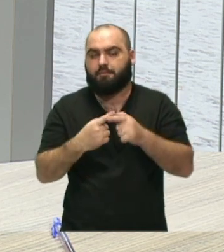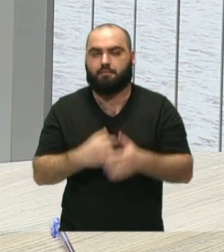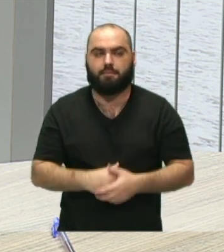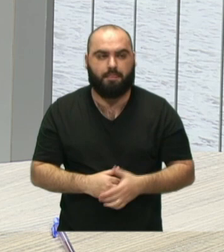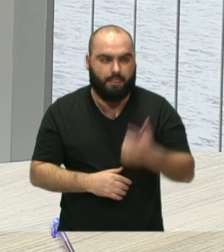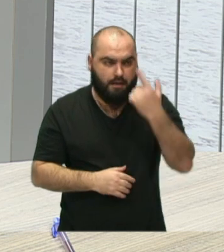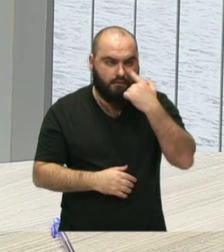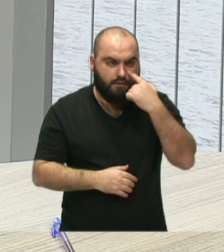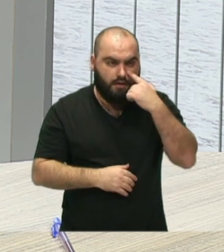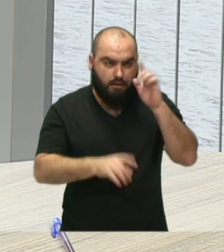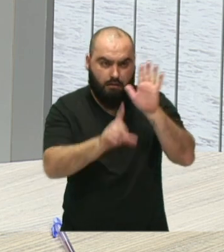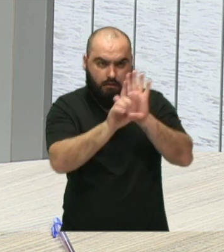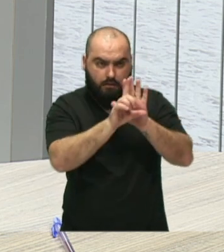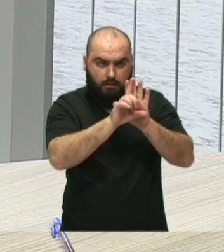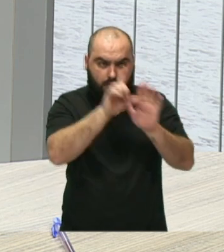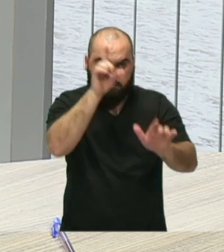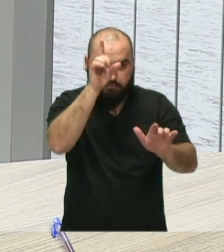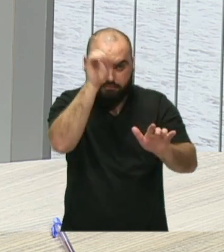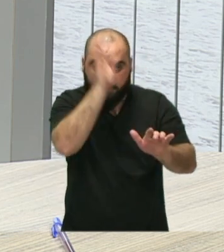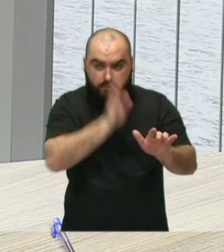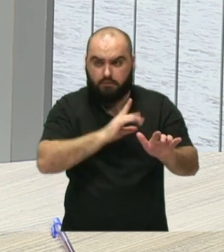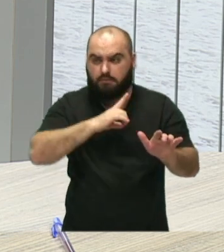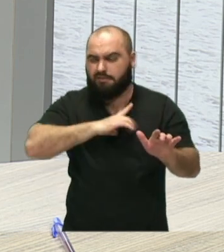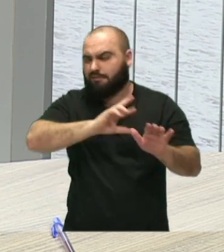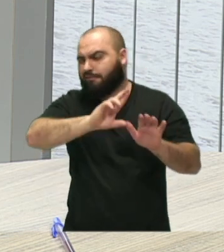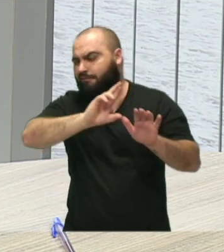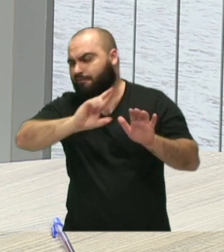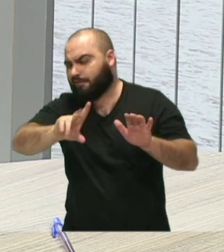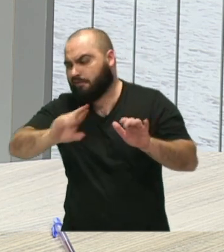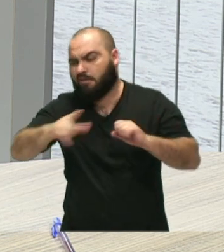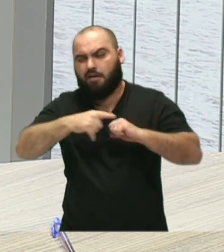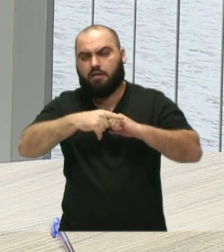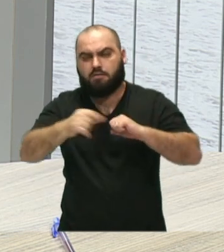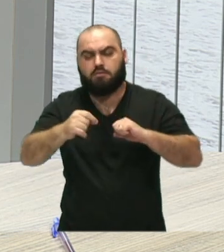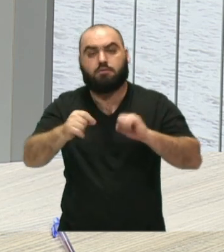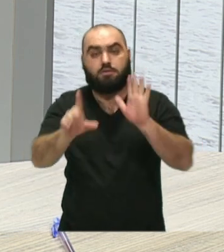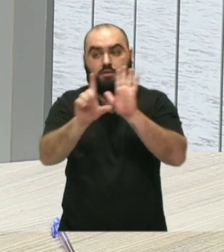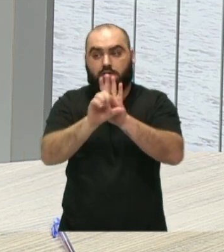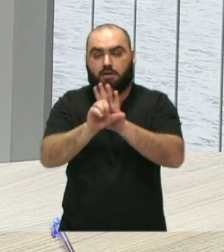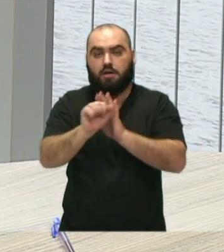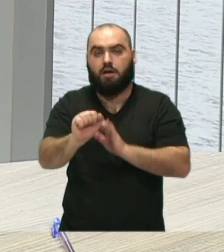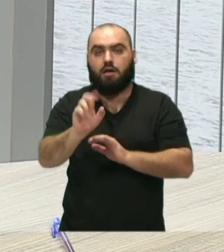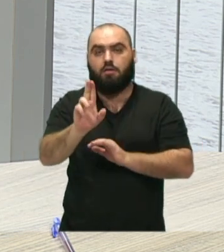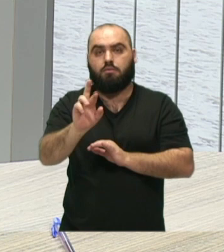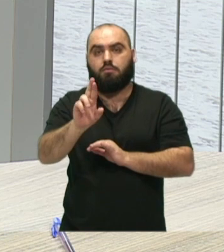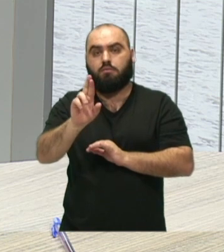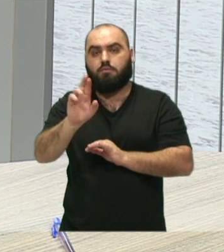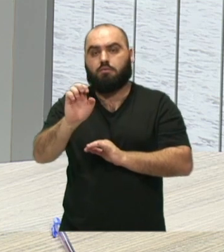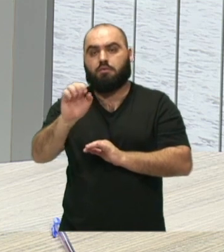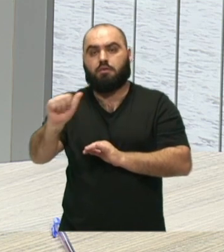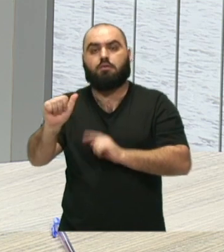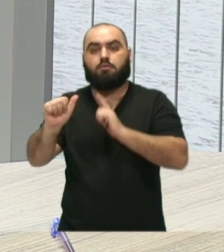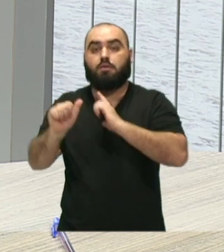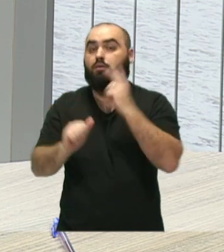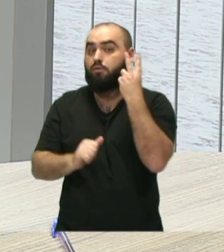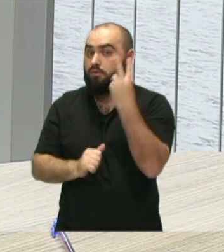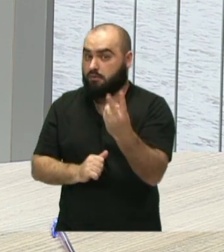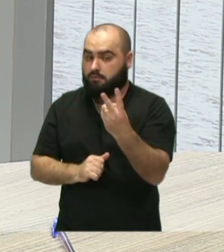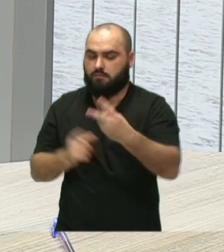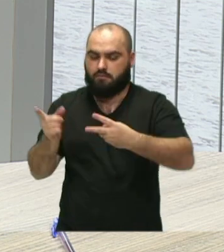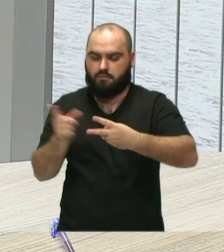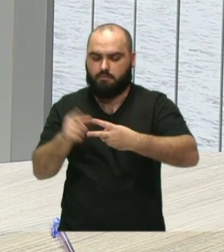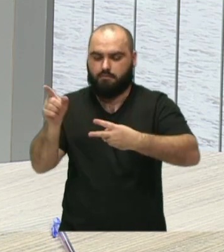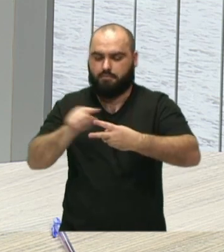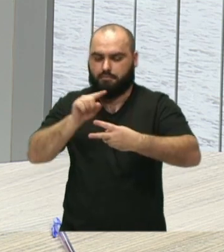as leis brasileiras, elas têm inúmeros artigos, e a Lei Áurea ela tem 2 artigos, um que abole